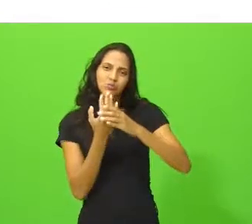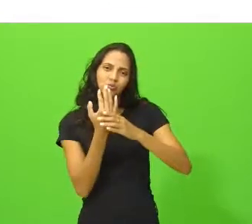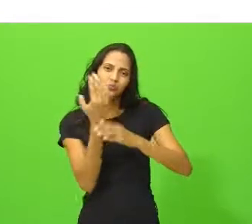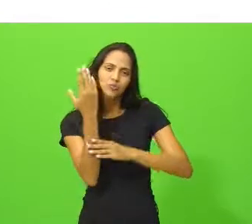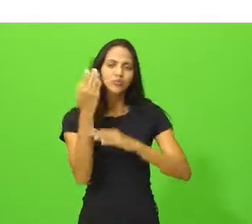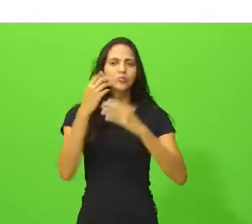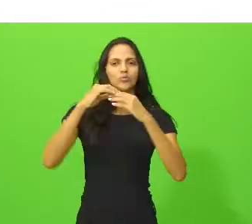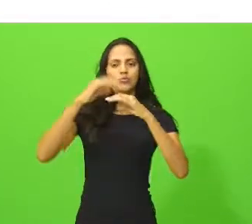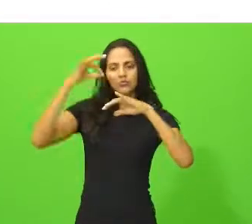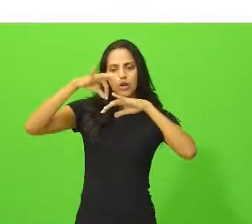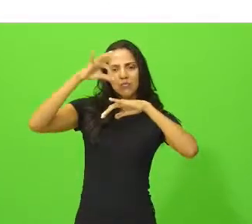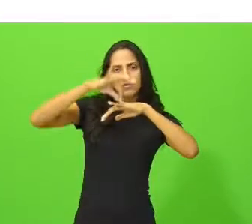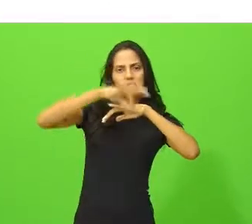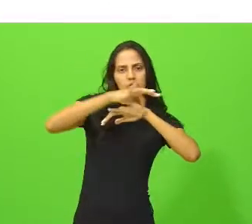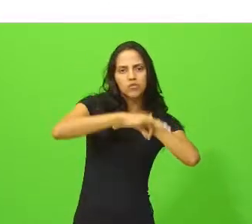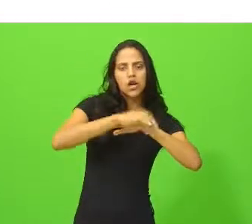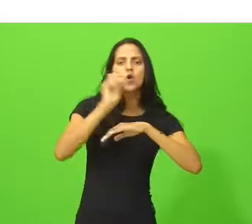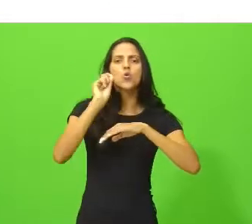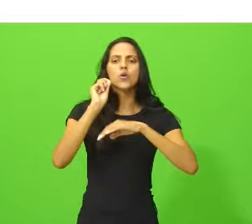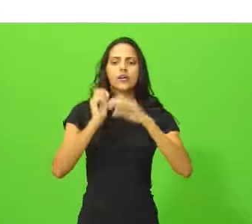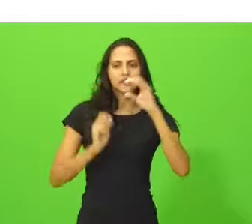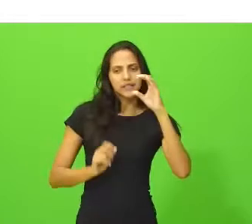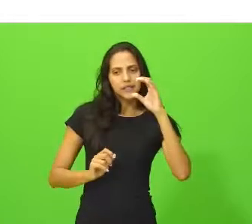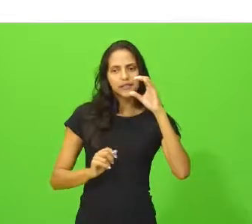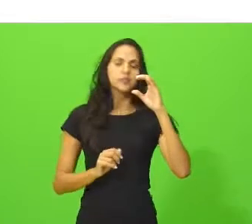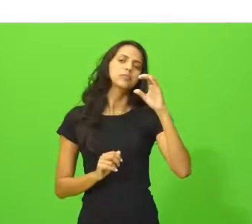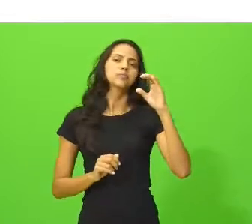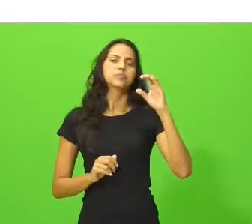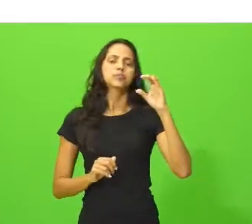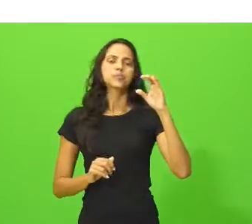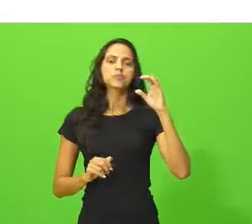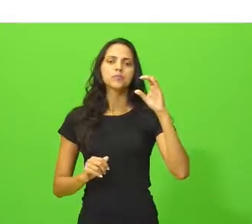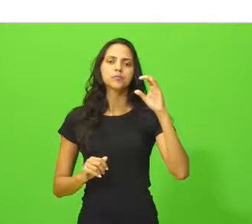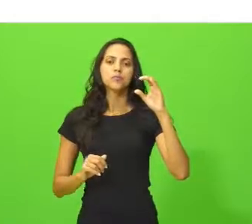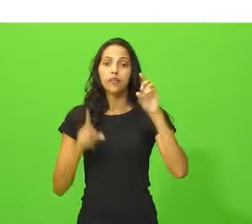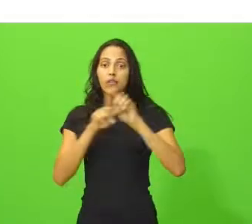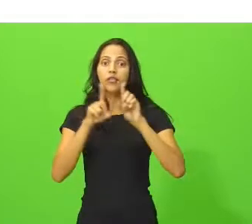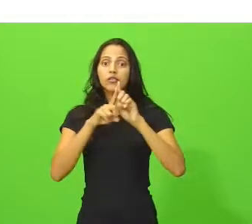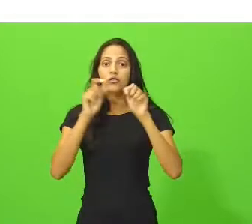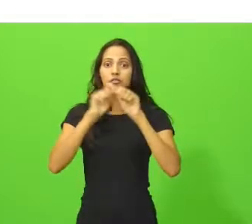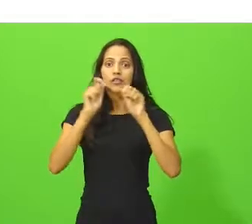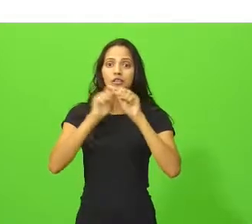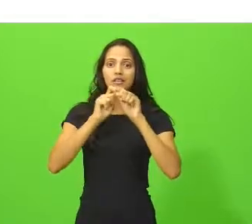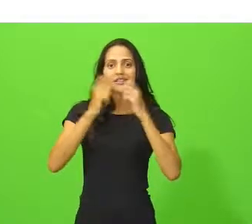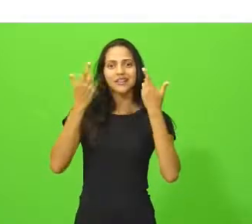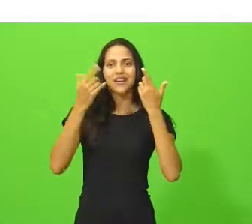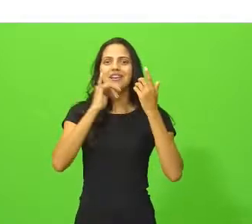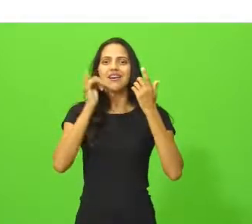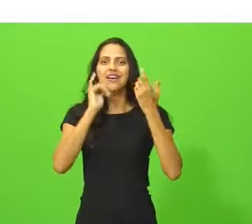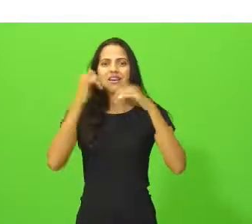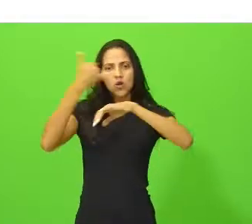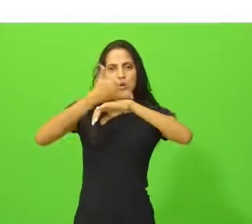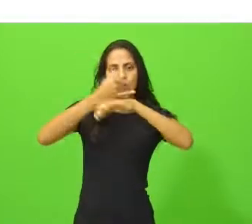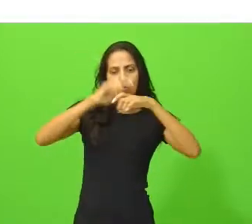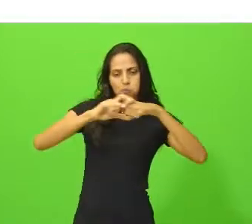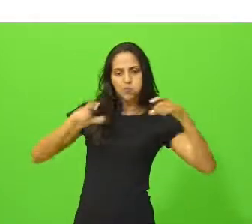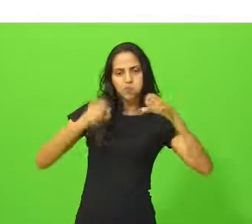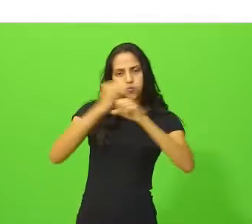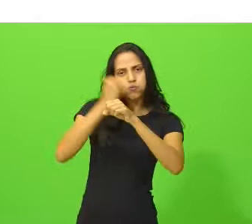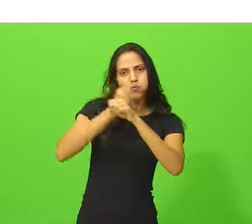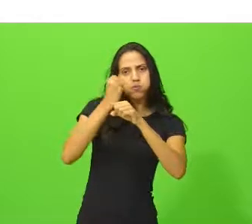monocultura mecanizadas. Letra C, opção C, a construção da rodovia transamazônica com o objetivo